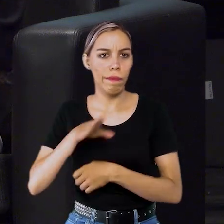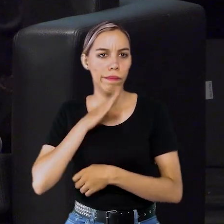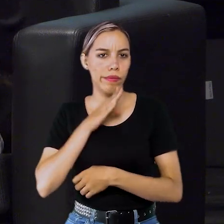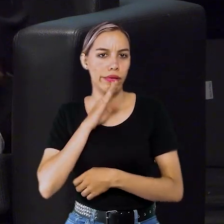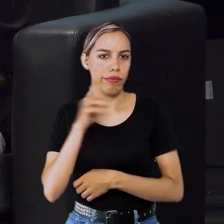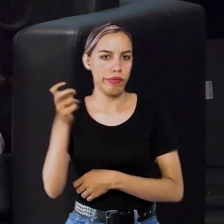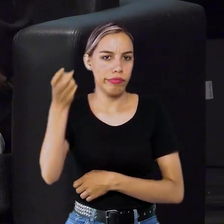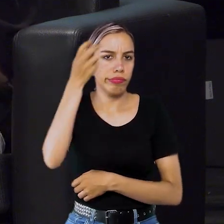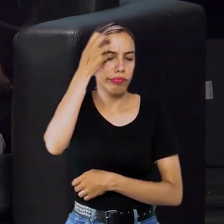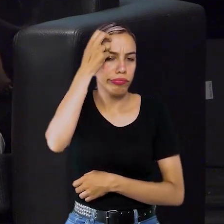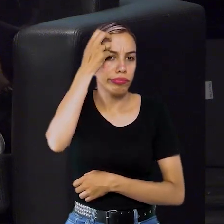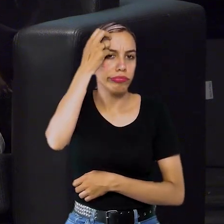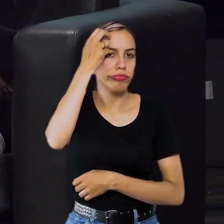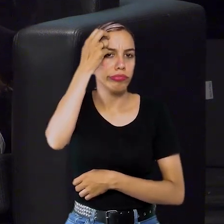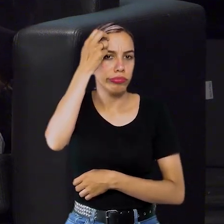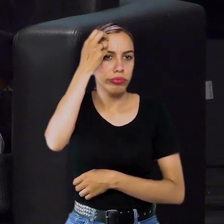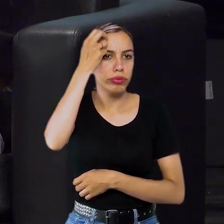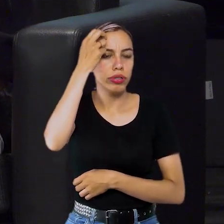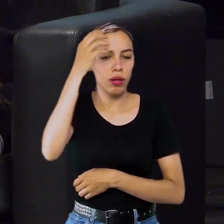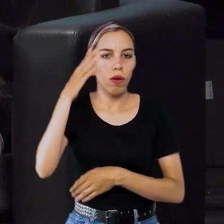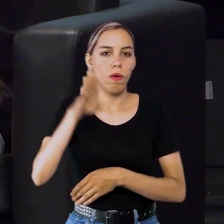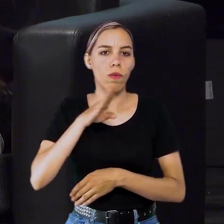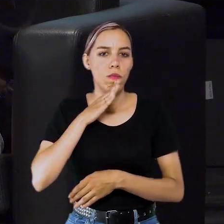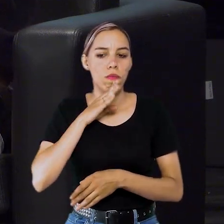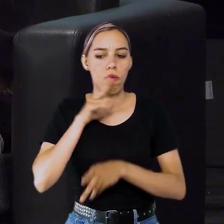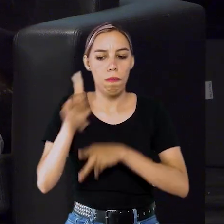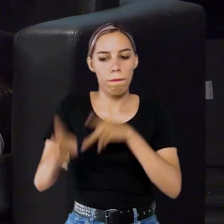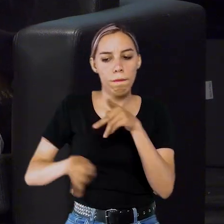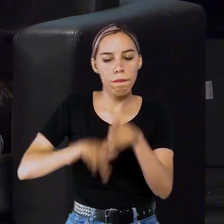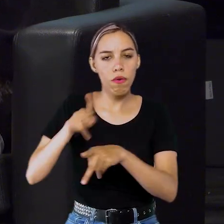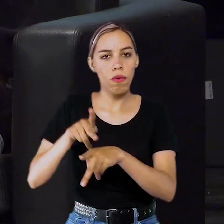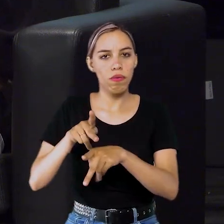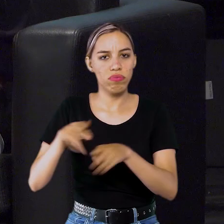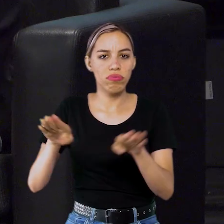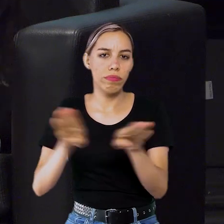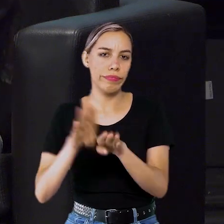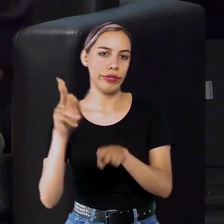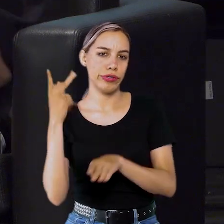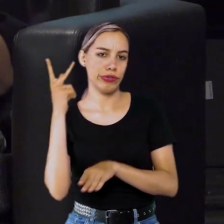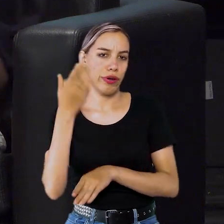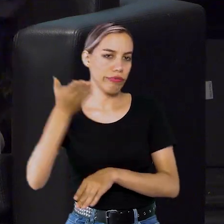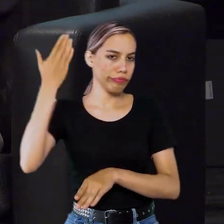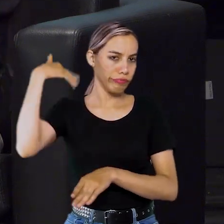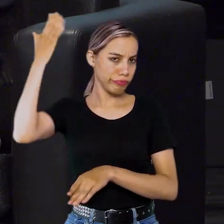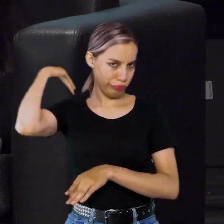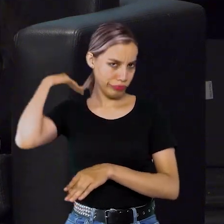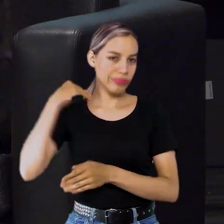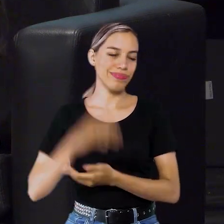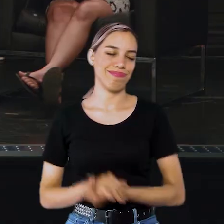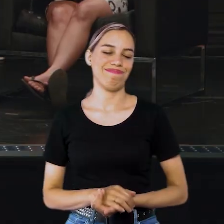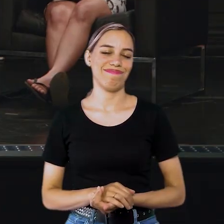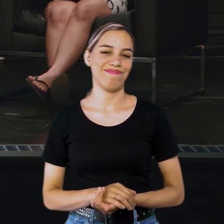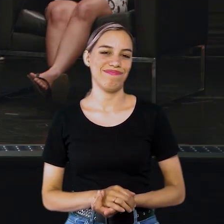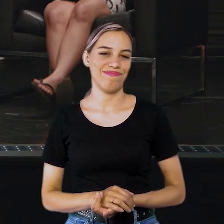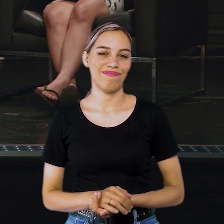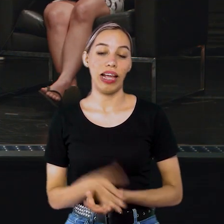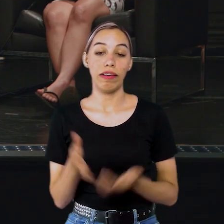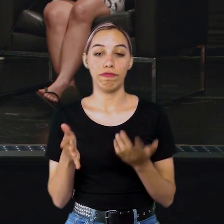culturas, sobre nosso próprio povo e sobre nossa própria história, né? Enfim, e até Ité.